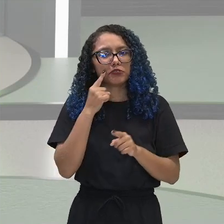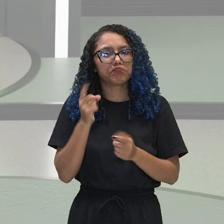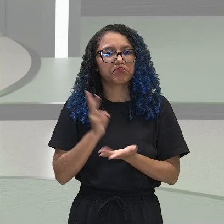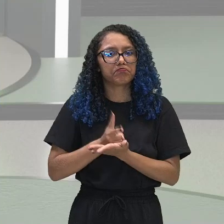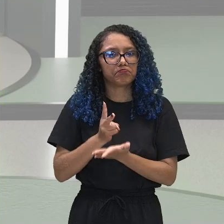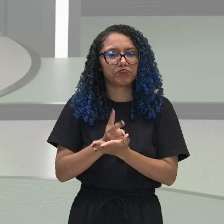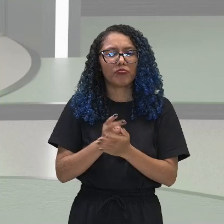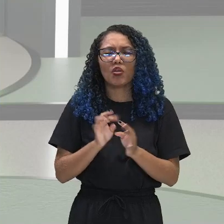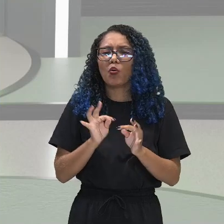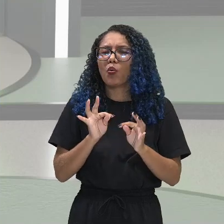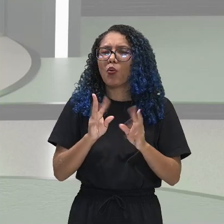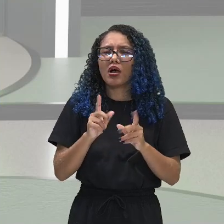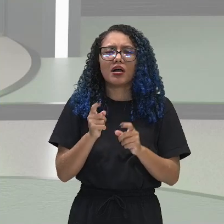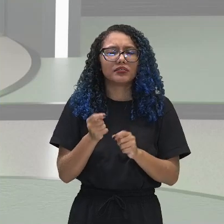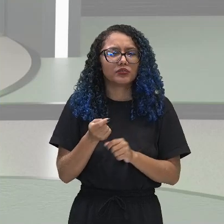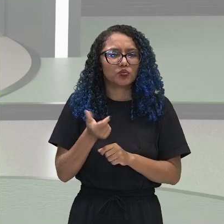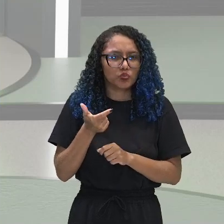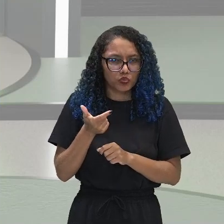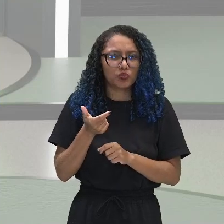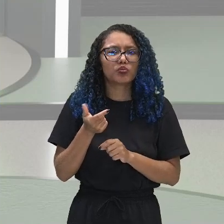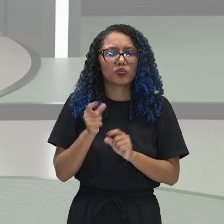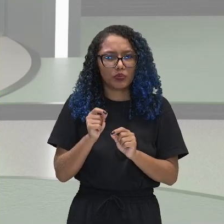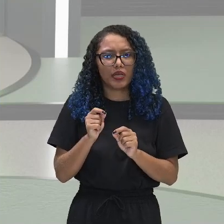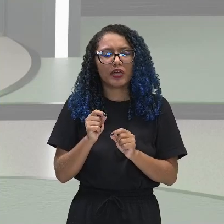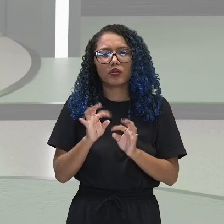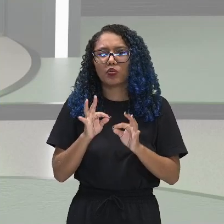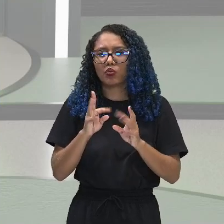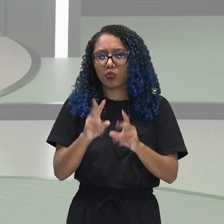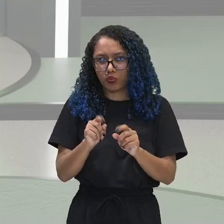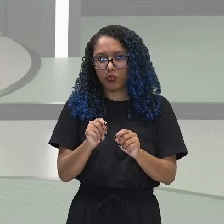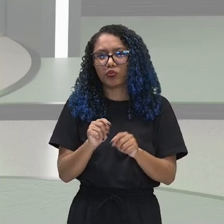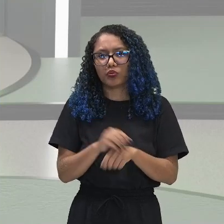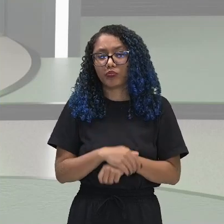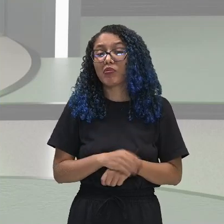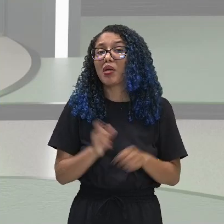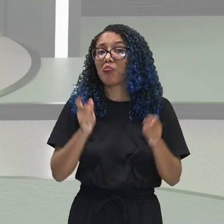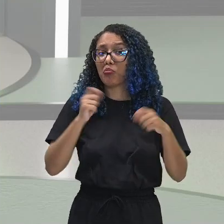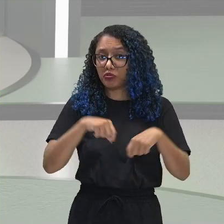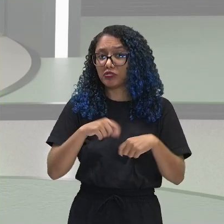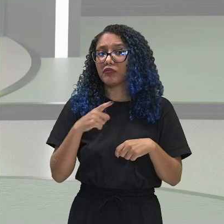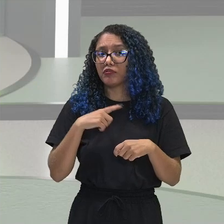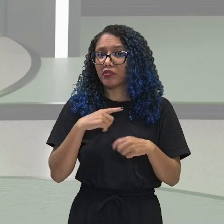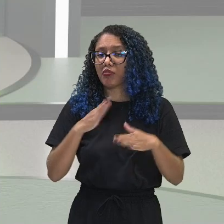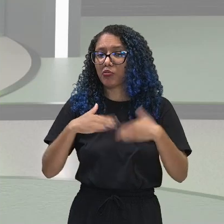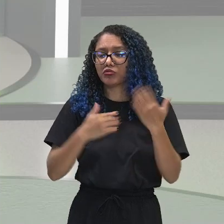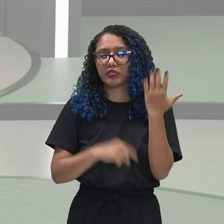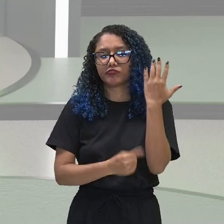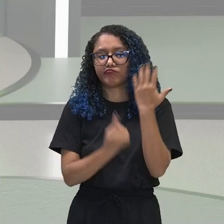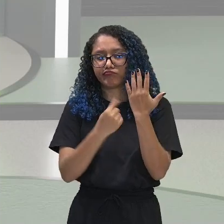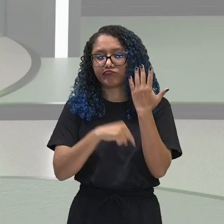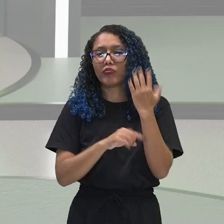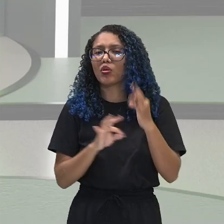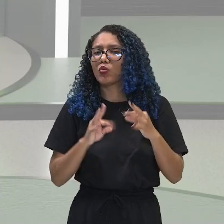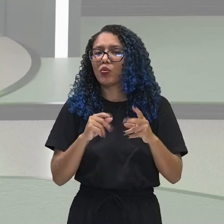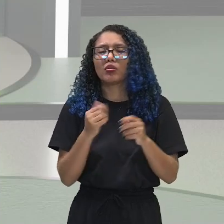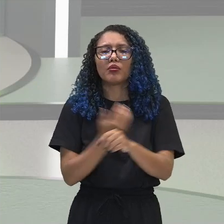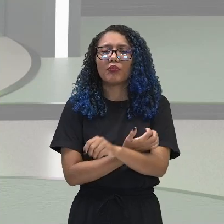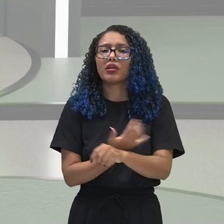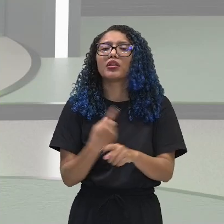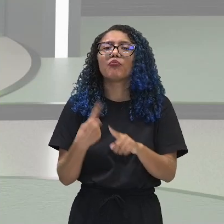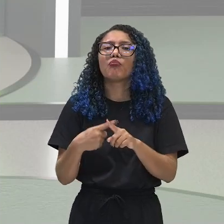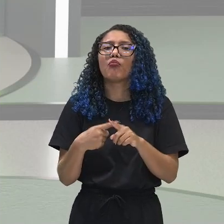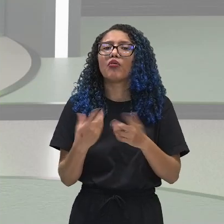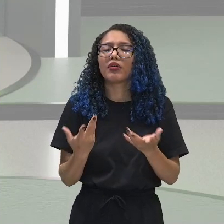toda a parte aérea todinha dele vai fazer o processo de fotossíntese porque possui